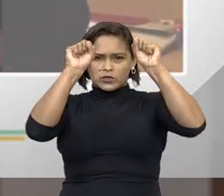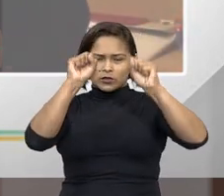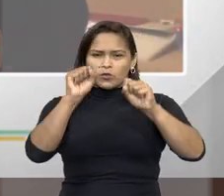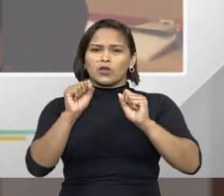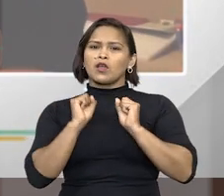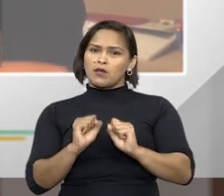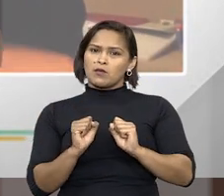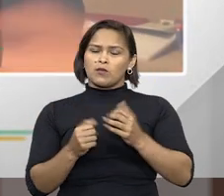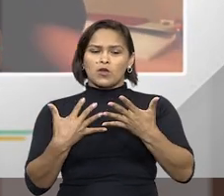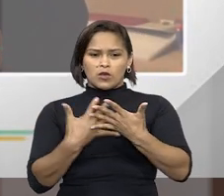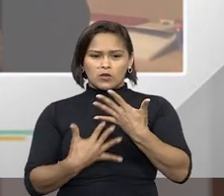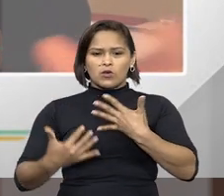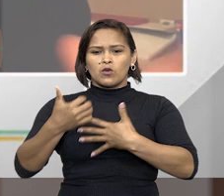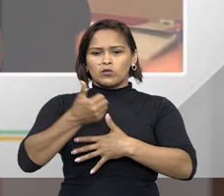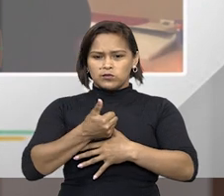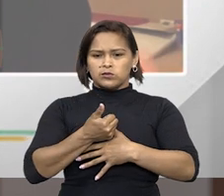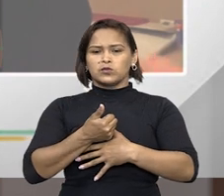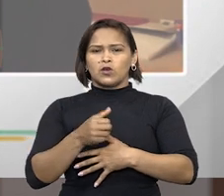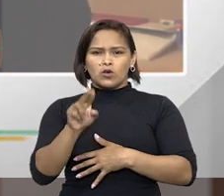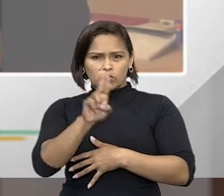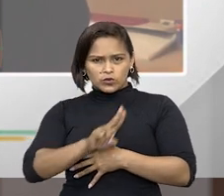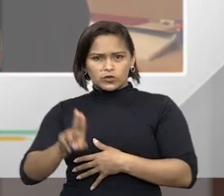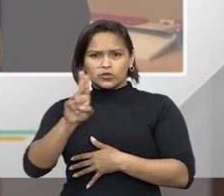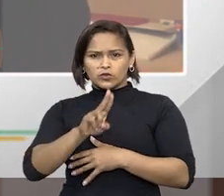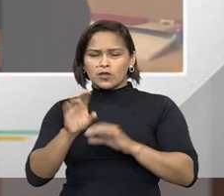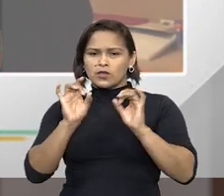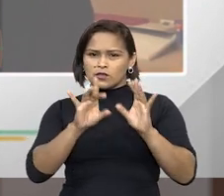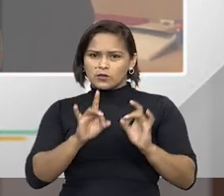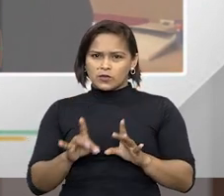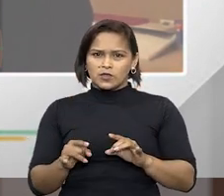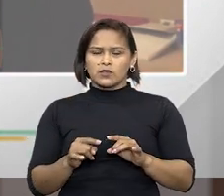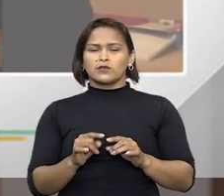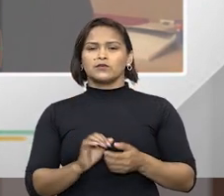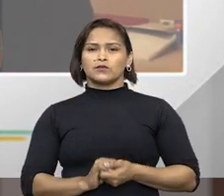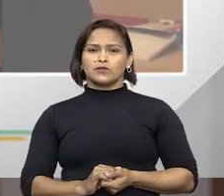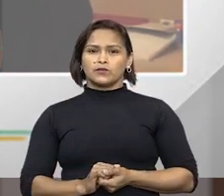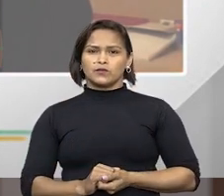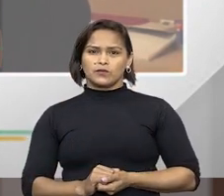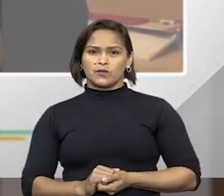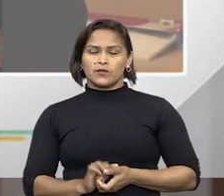a subida de época especial, etc, etc. Então,